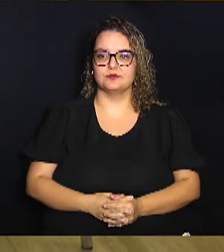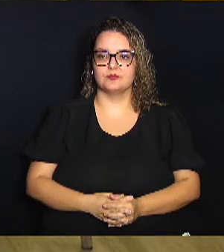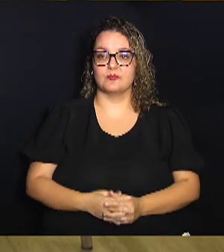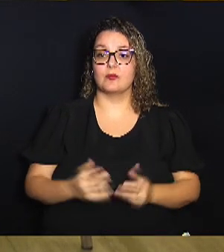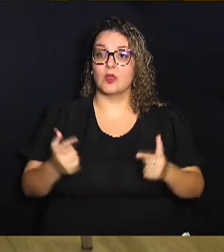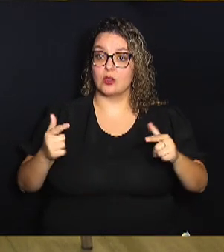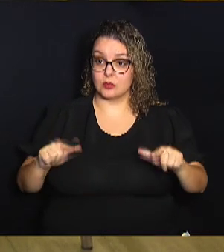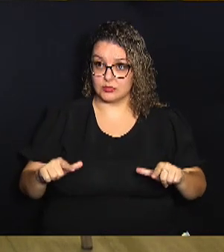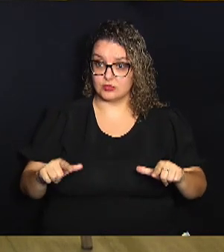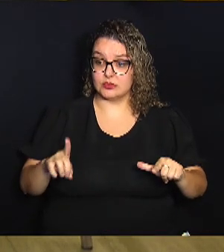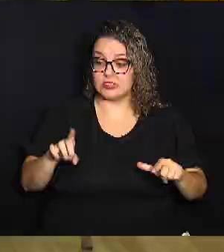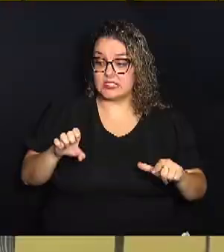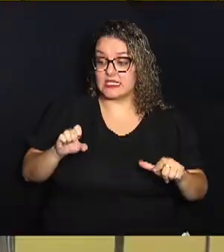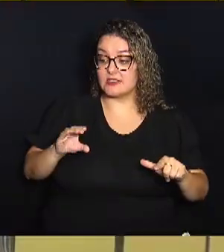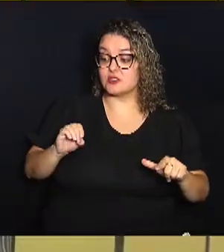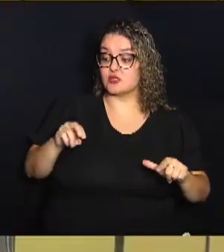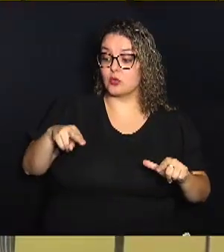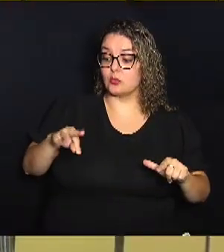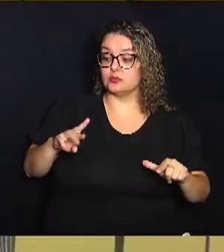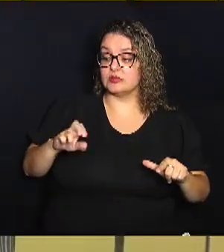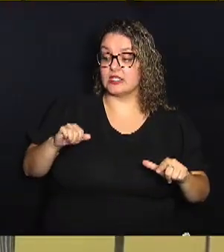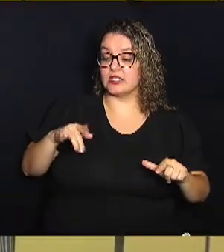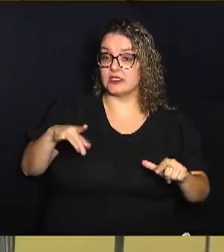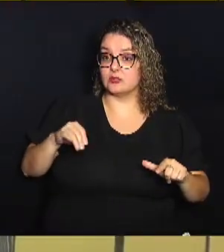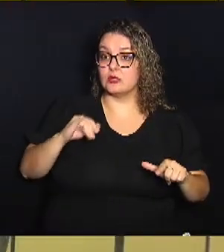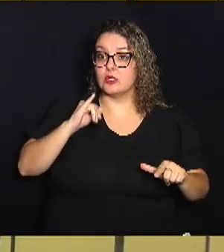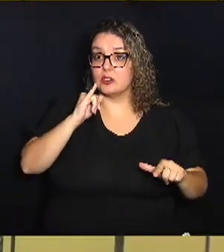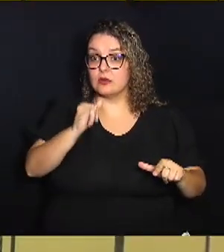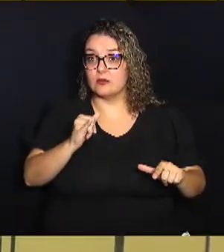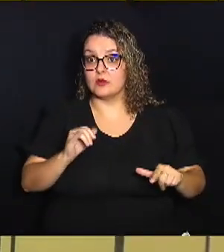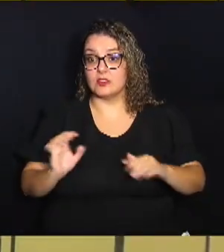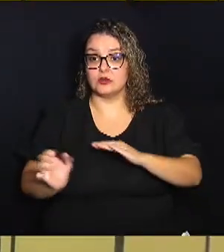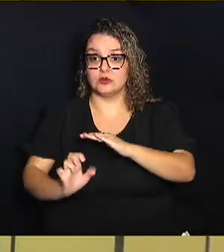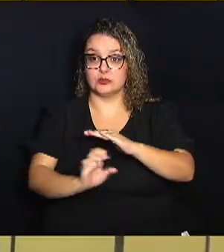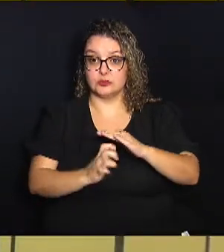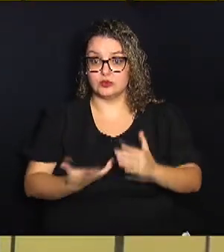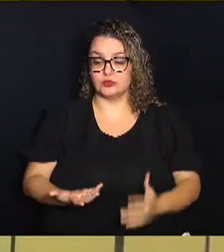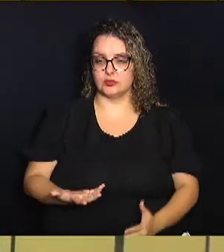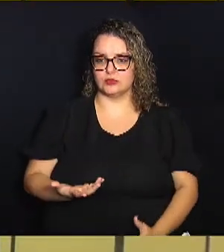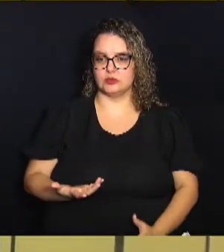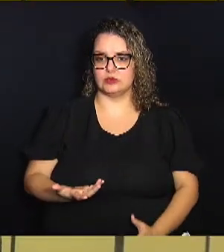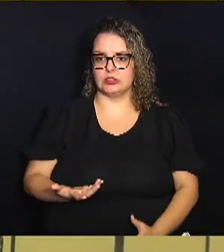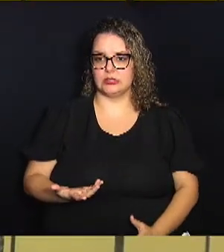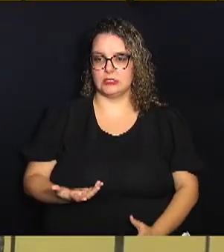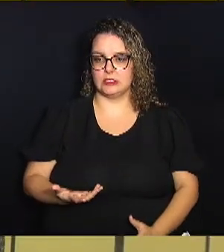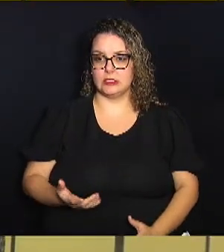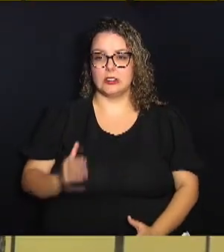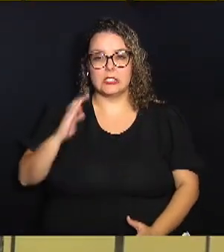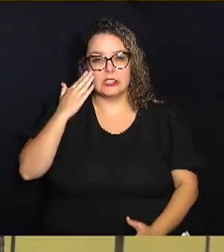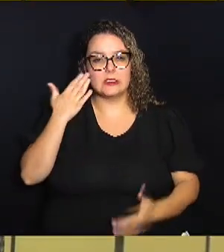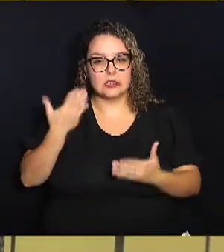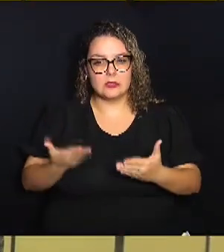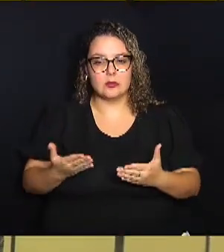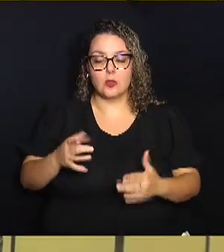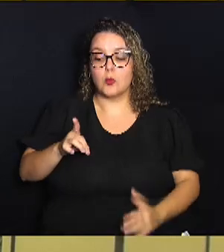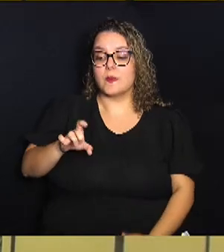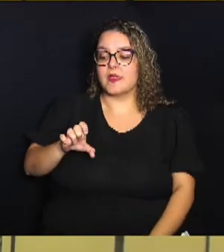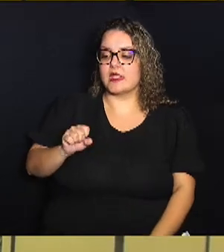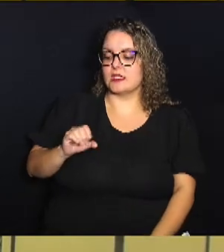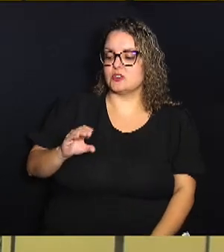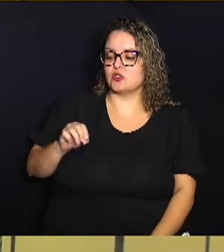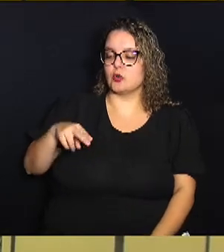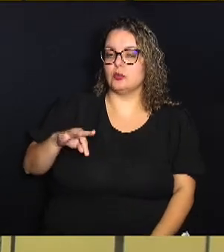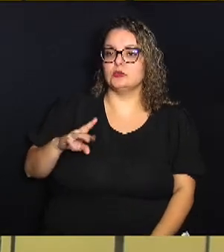ambiente descontraído. Eu uso isso muito quando eu falo nas empresas. A gente precisa entender esse ponto. Um ambiente descontraído ele é